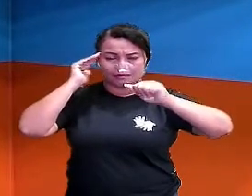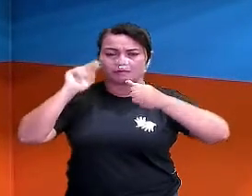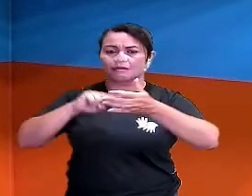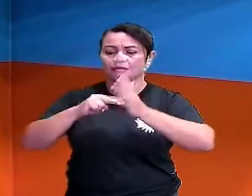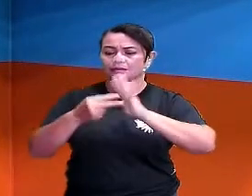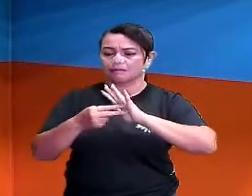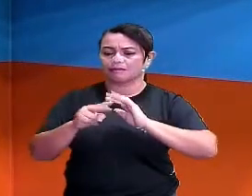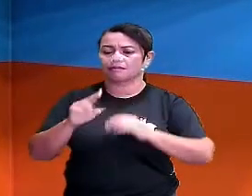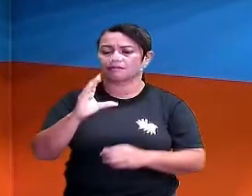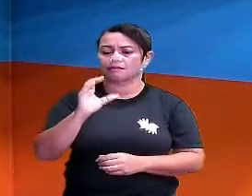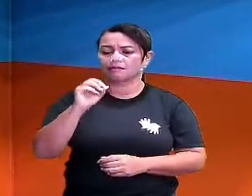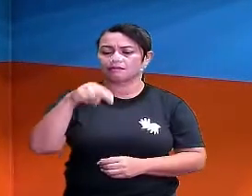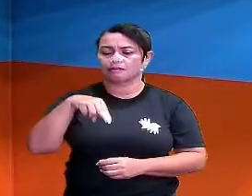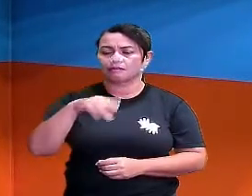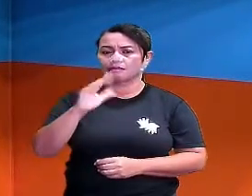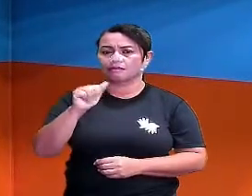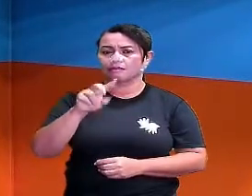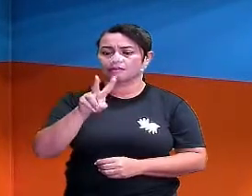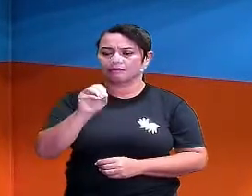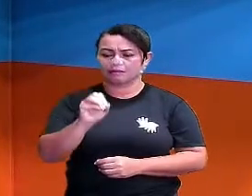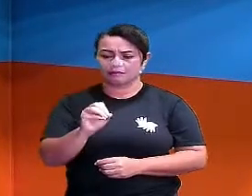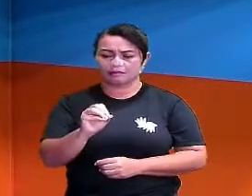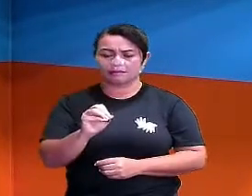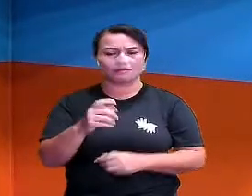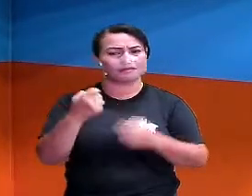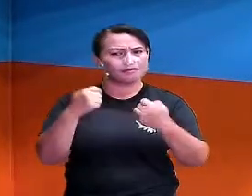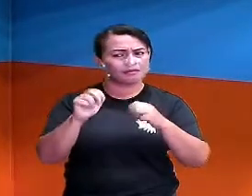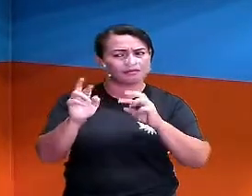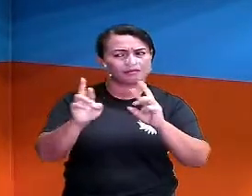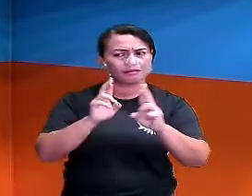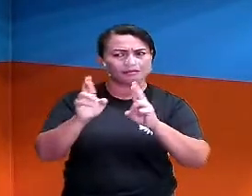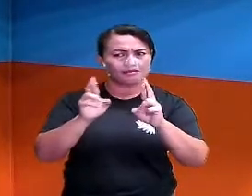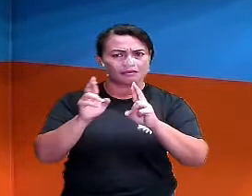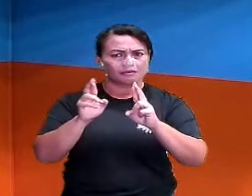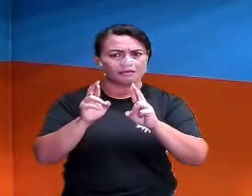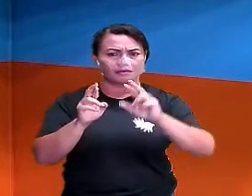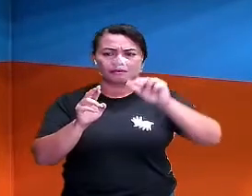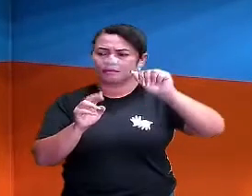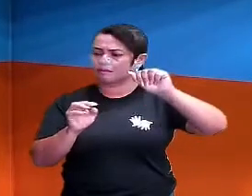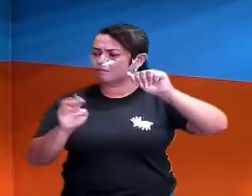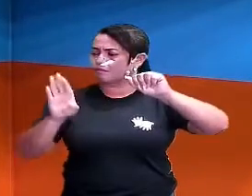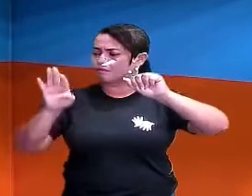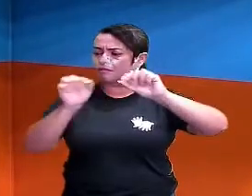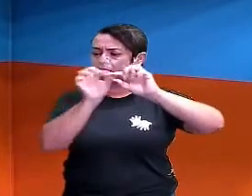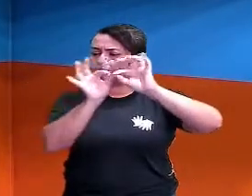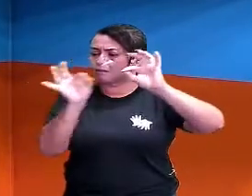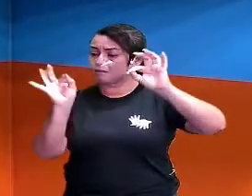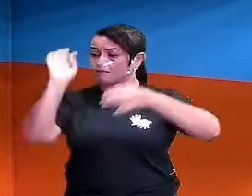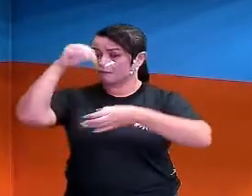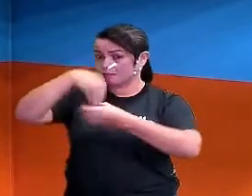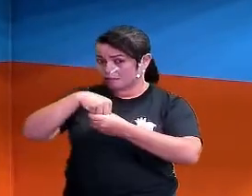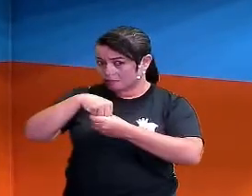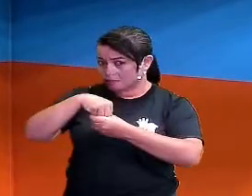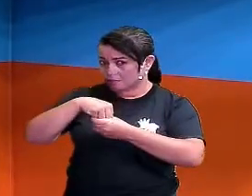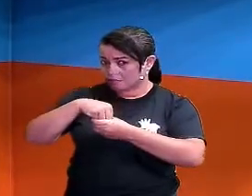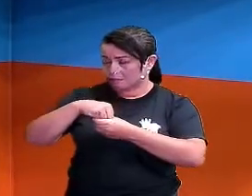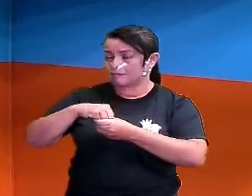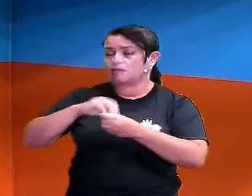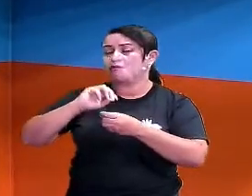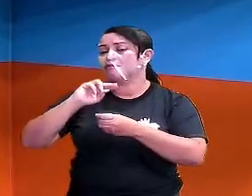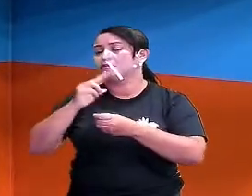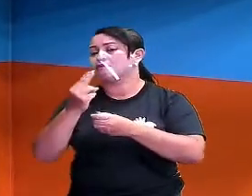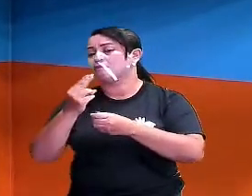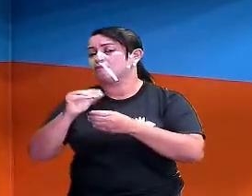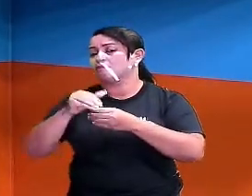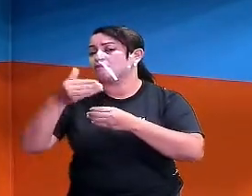polígono côncavo, tá? Então, eu preciso ver essa relação. Os dois pontos estão inseridos totalmente dentro do polígono, né?